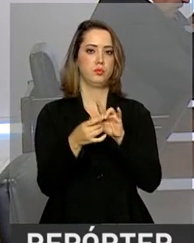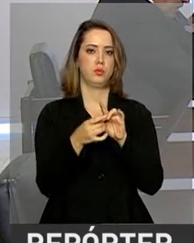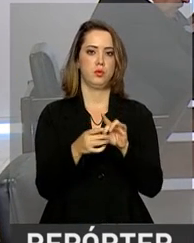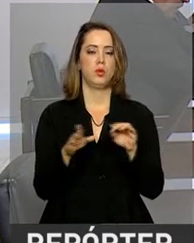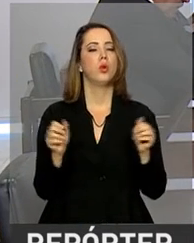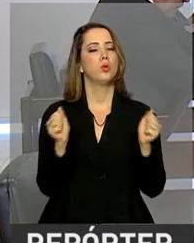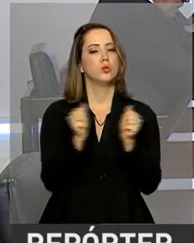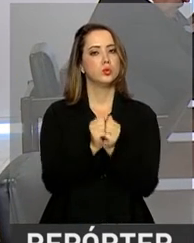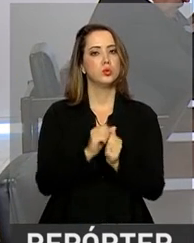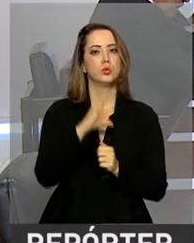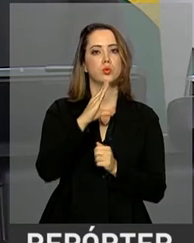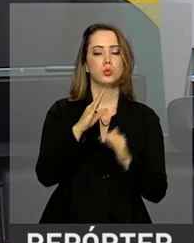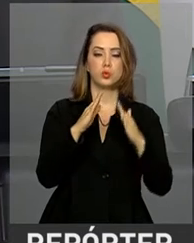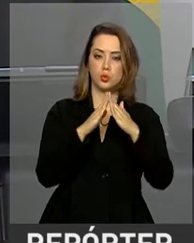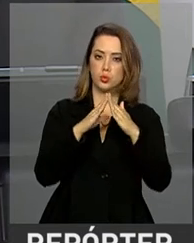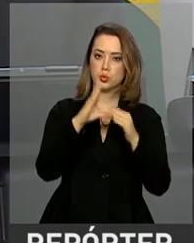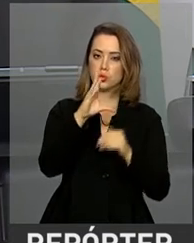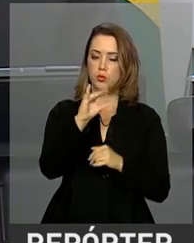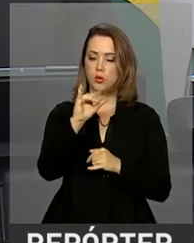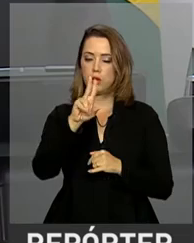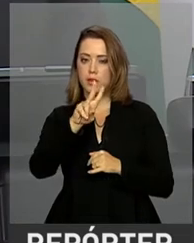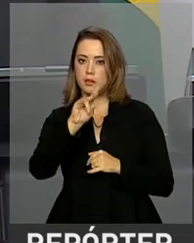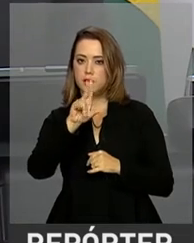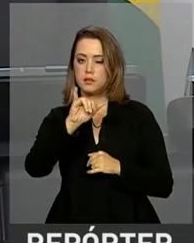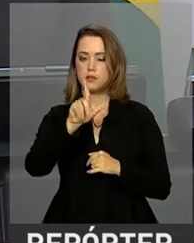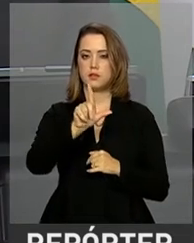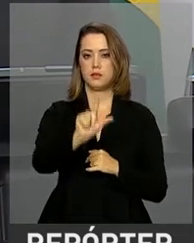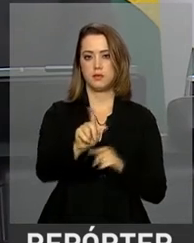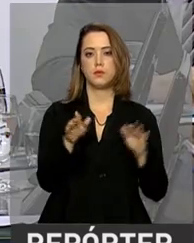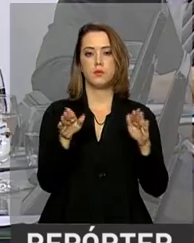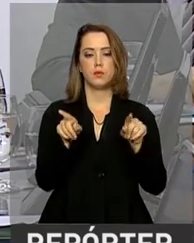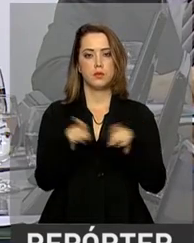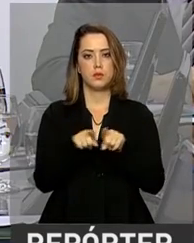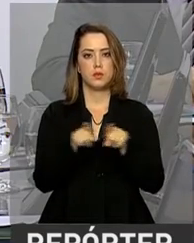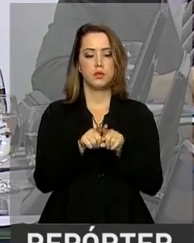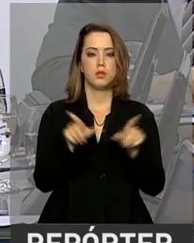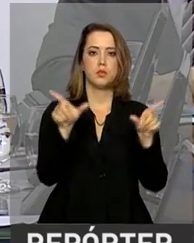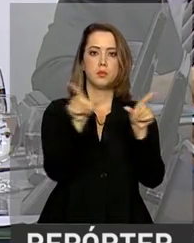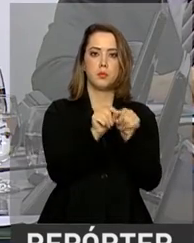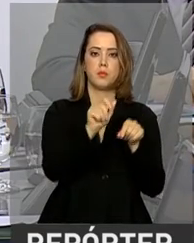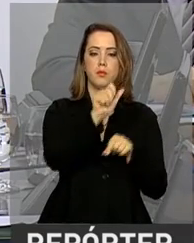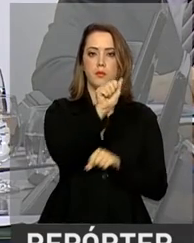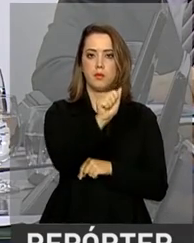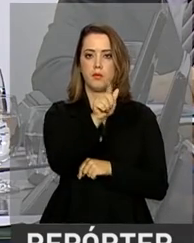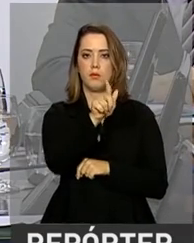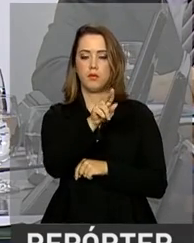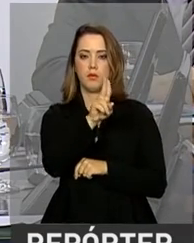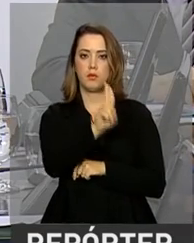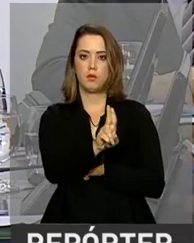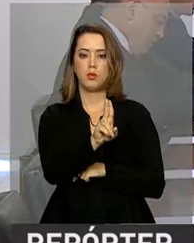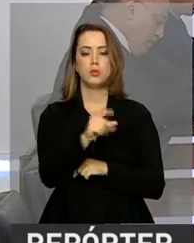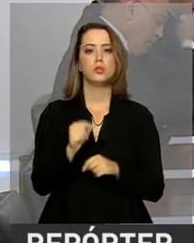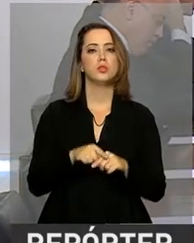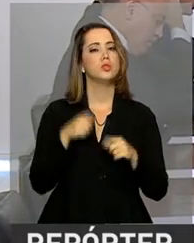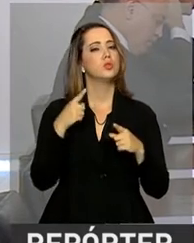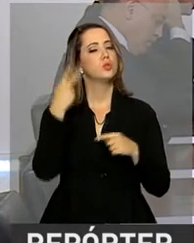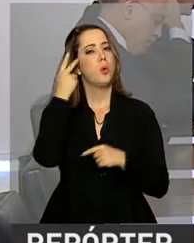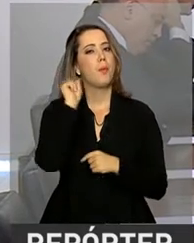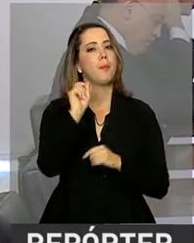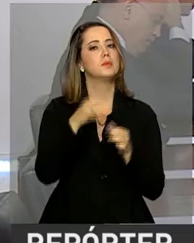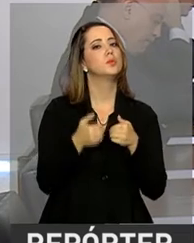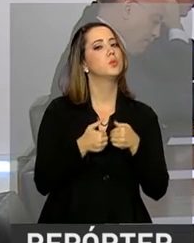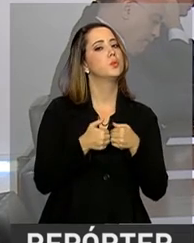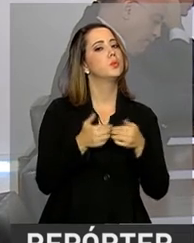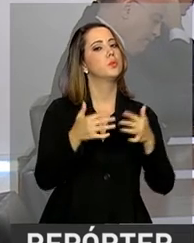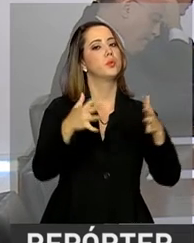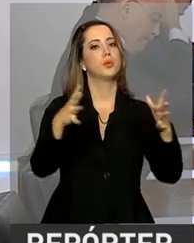Casa Civil e também a Advocacia Geral da União e o Gabinete de Segurança Institucional. O objetivo é ampliar a coordenação